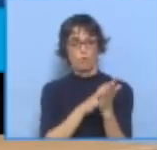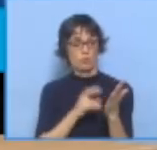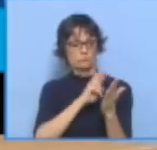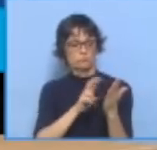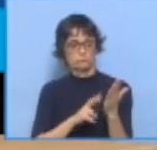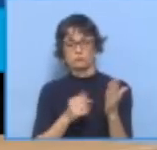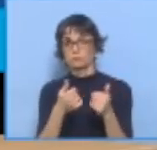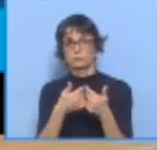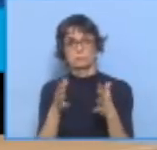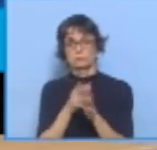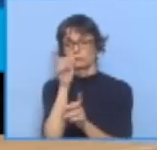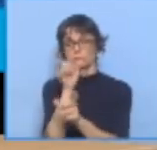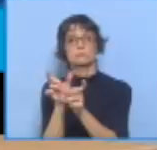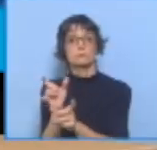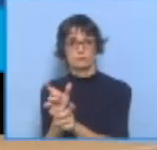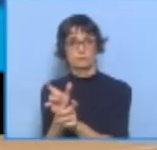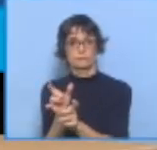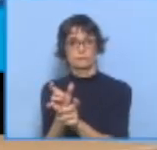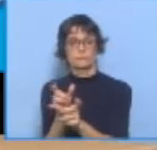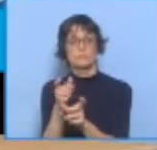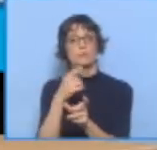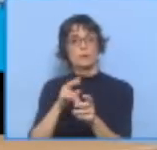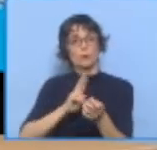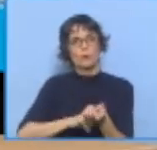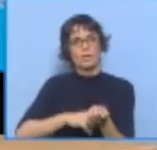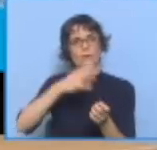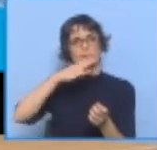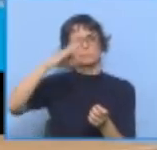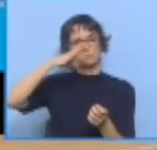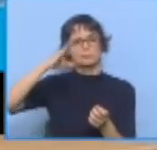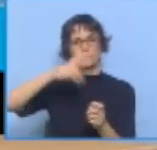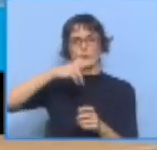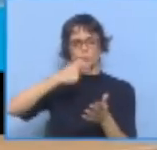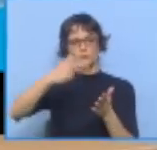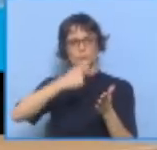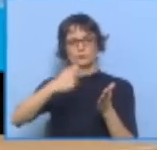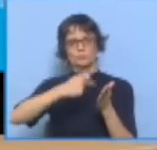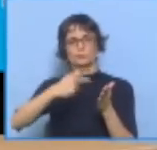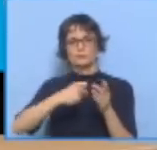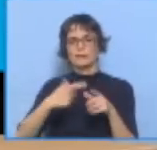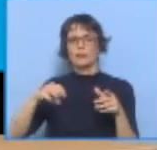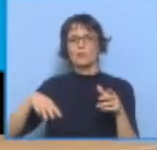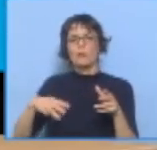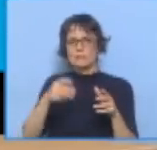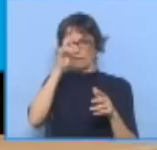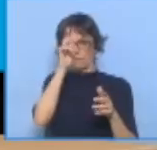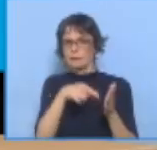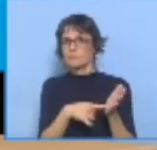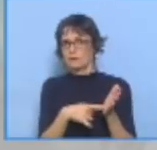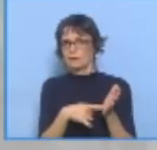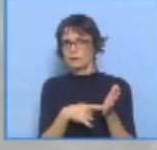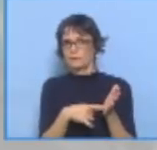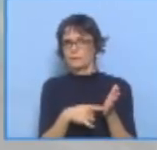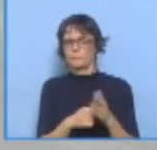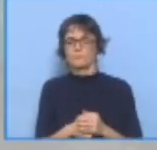portanto essa, vamos chamar musicalidade, esse ritmo próprio da linguagem deve ser muito respeitado. Não pode